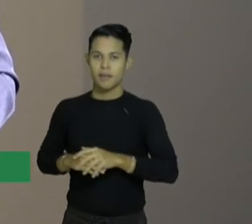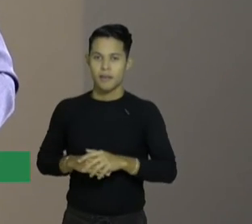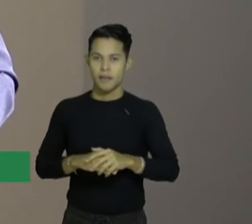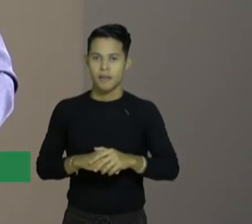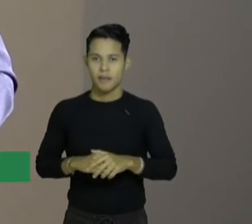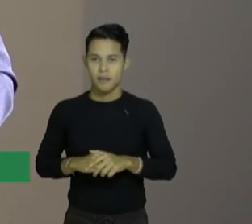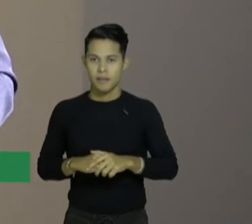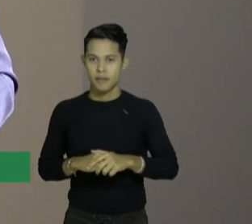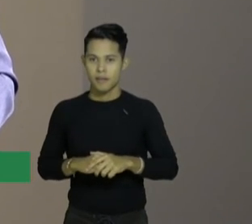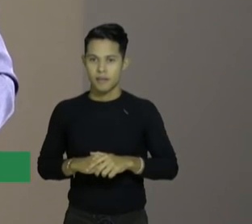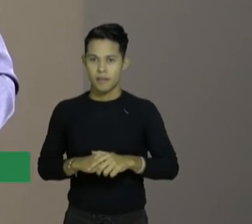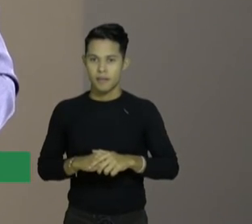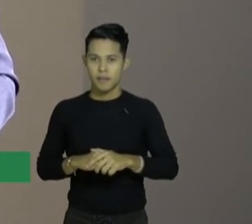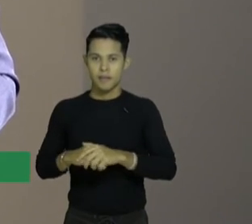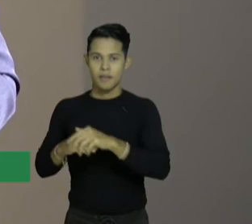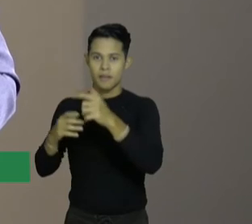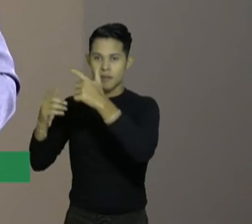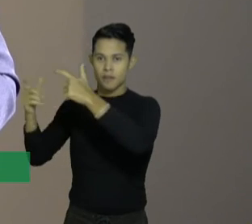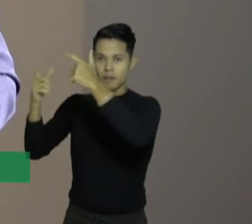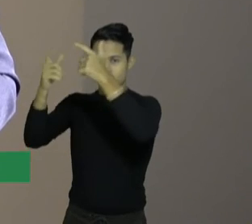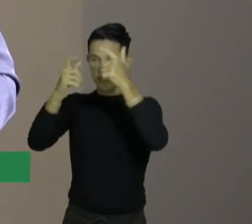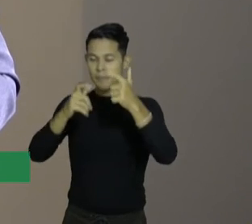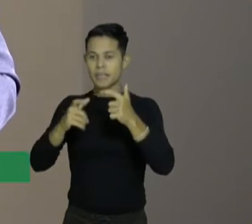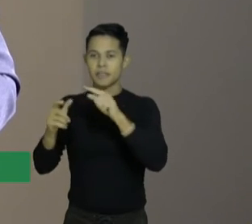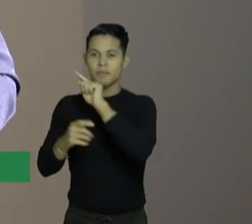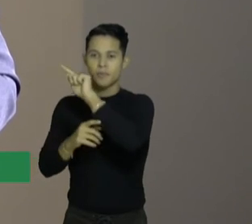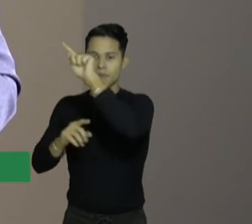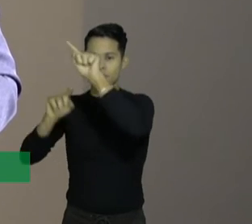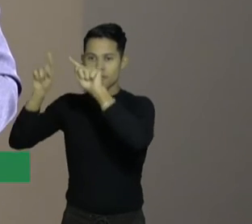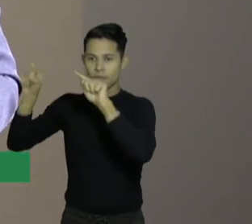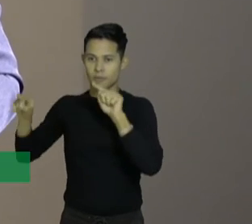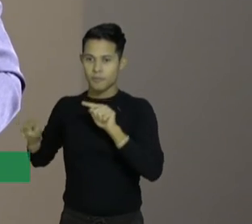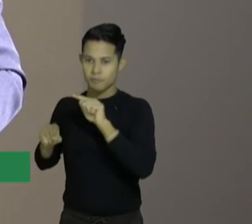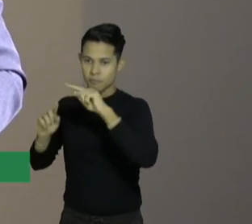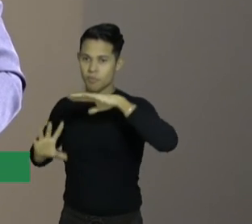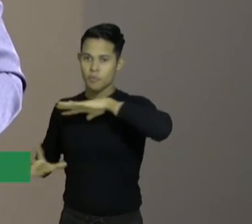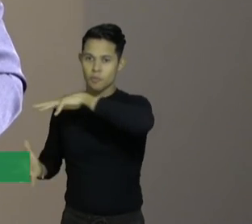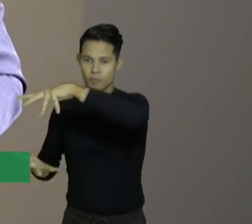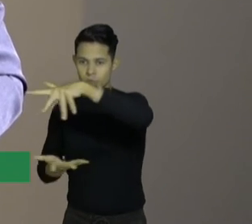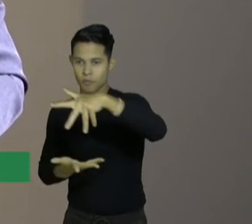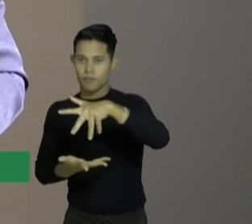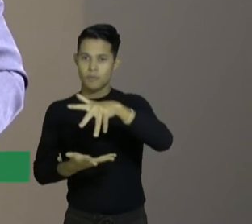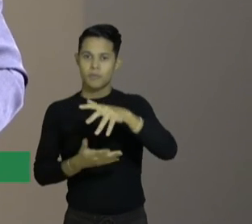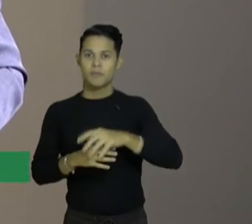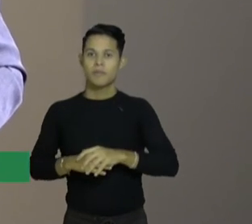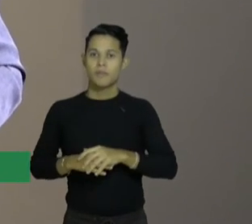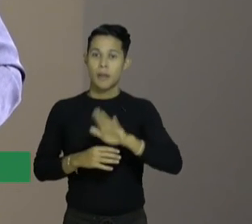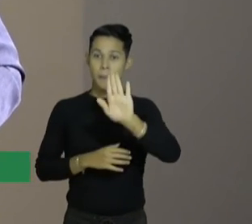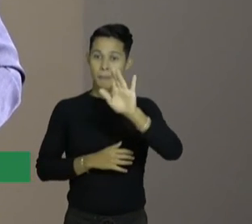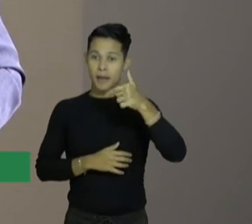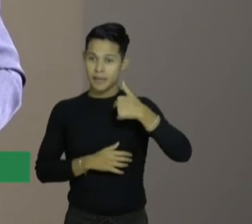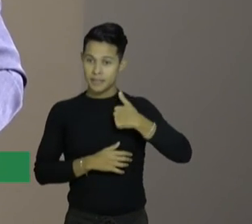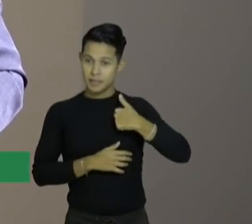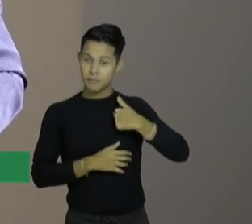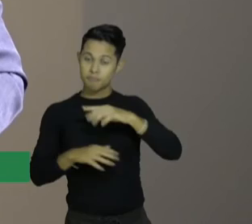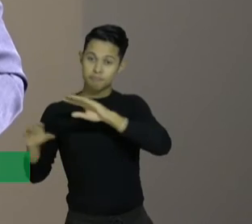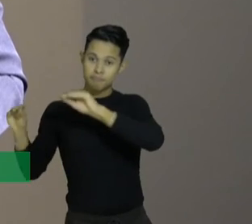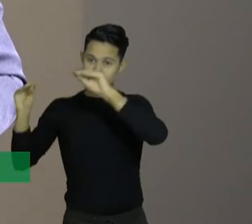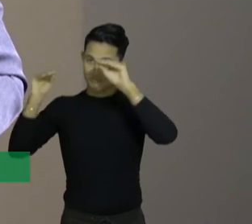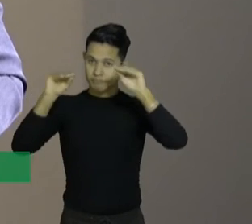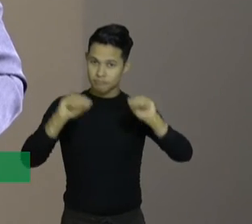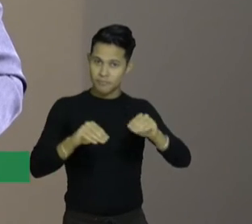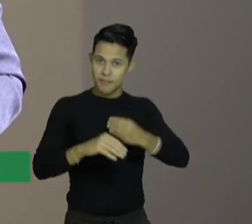vários em vários postos H por todo o mundo mas sou um cientista brasileiro Embora tenha este